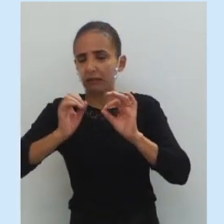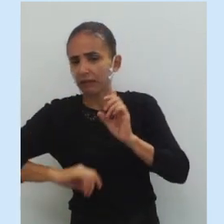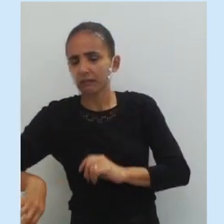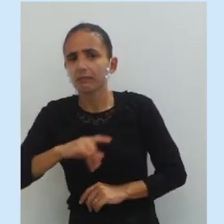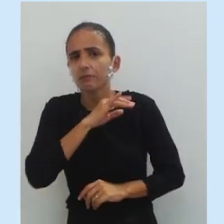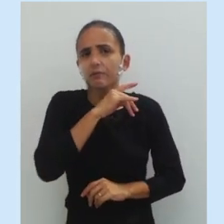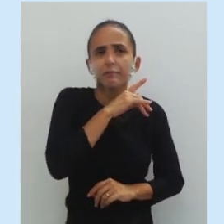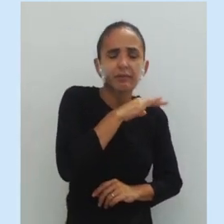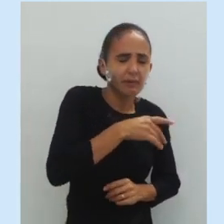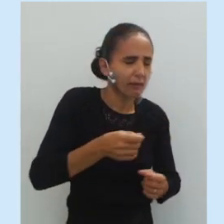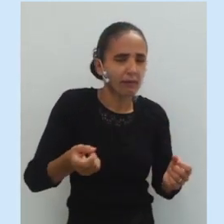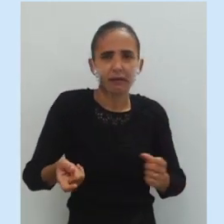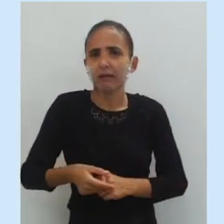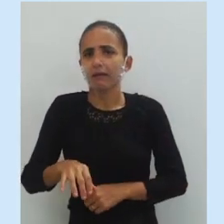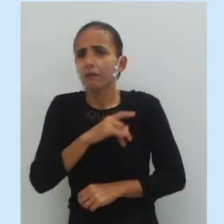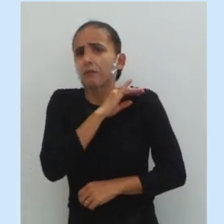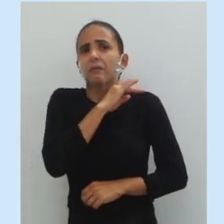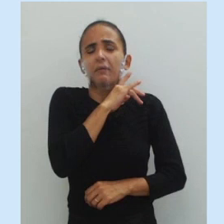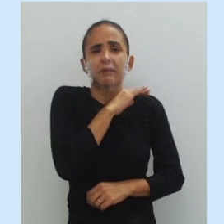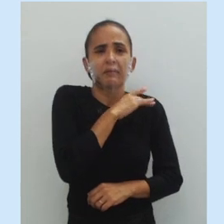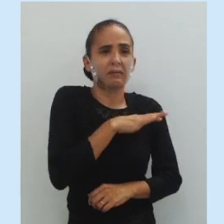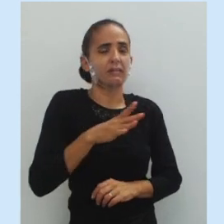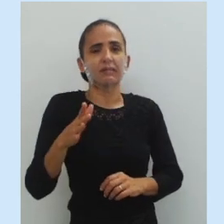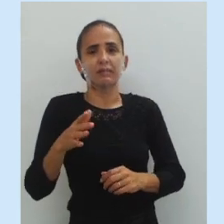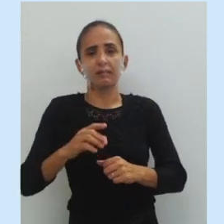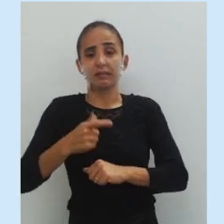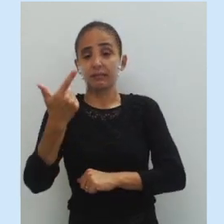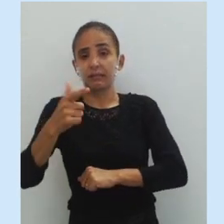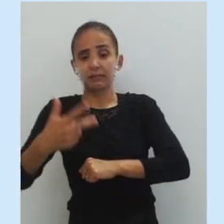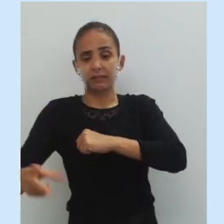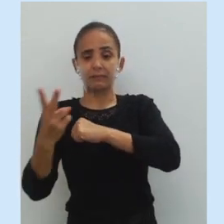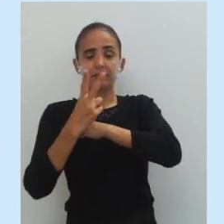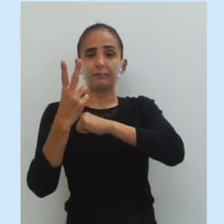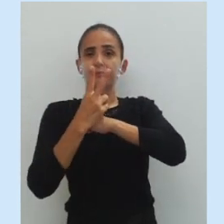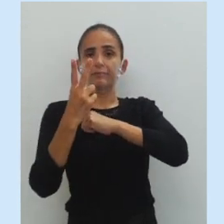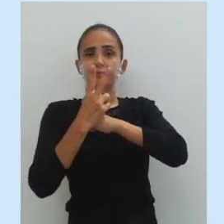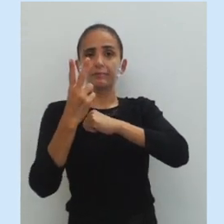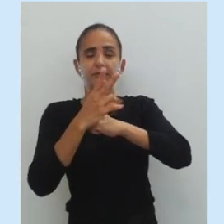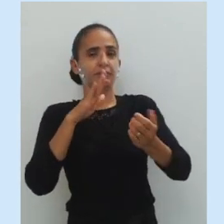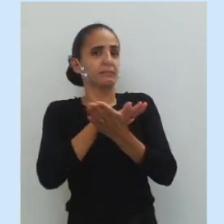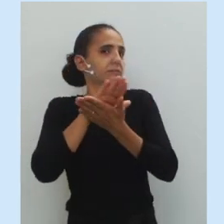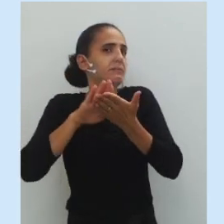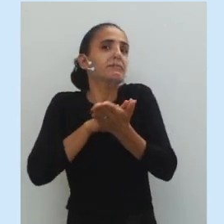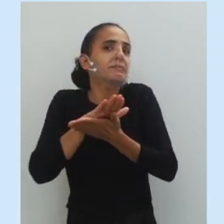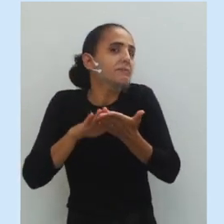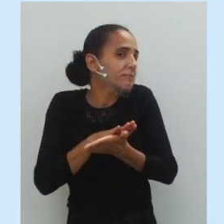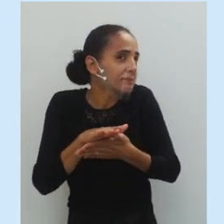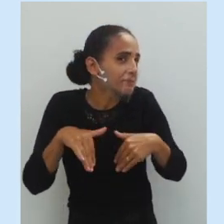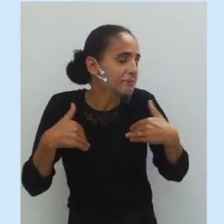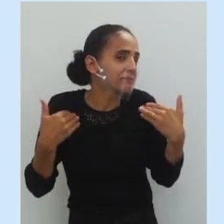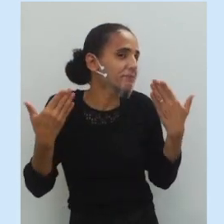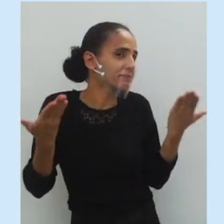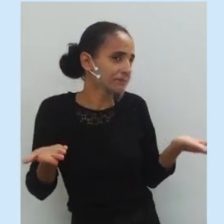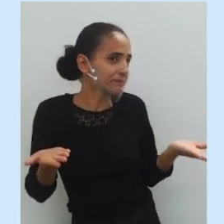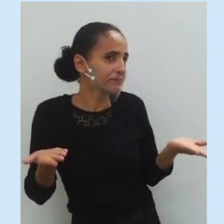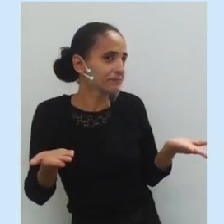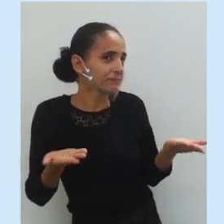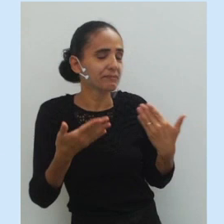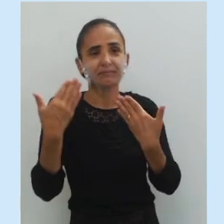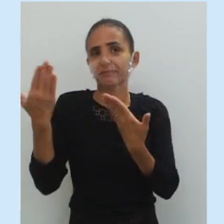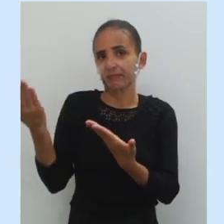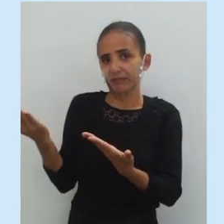na cara, pode receber várias outras coisas que tem na interferência na direção desse carro. E